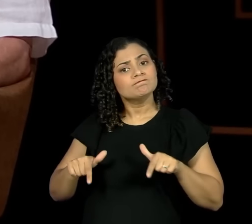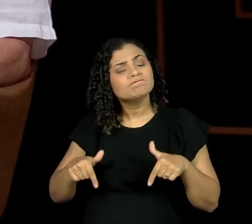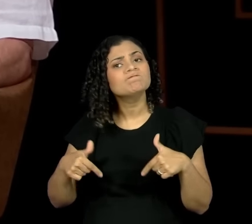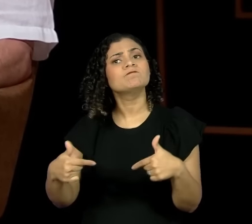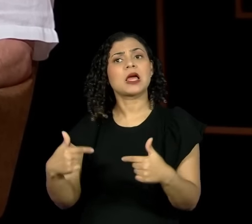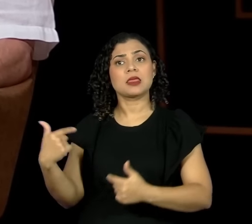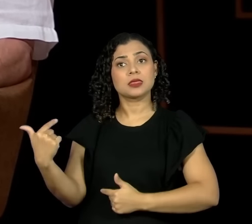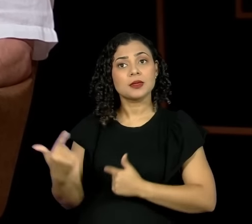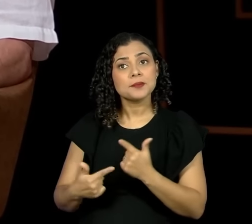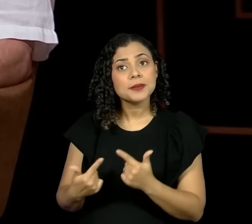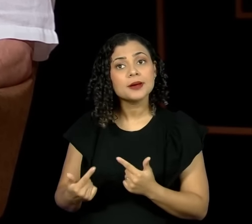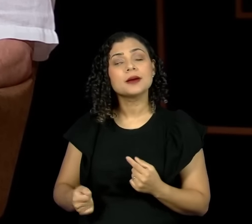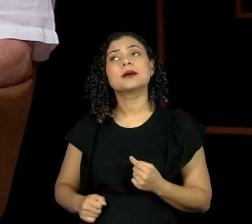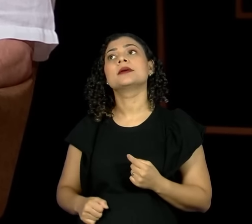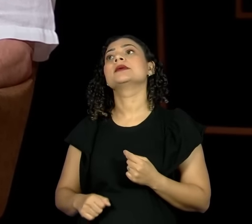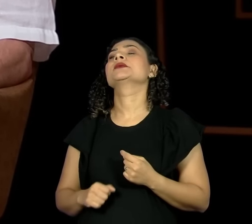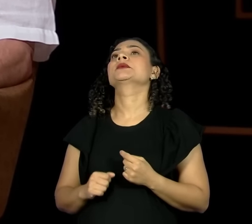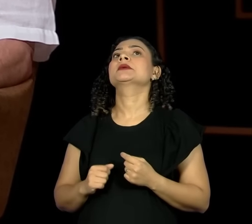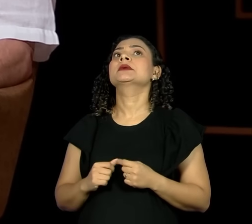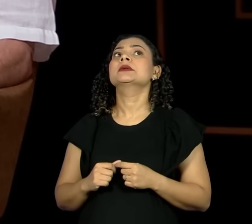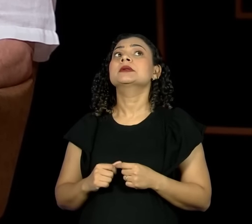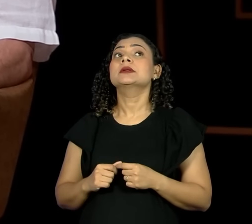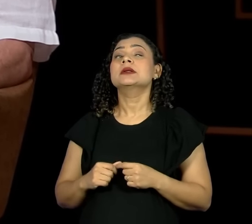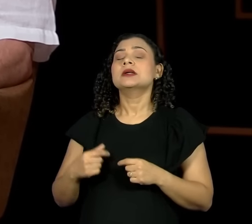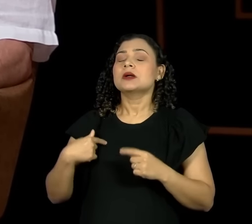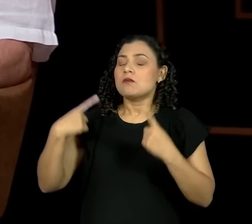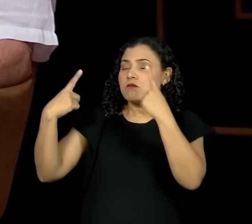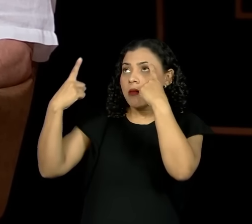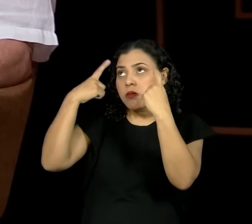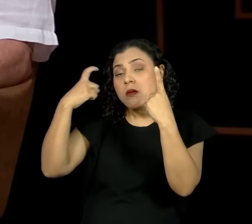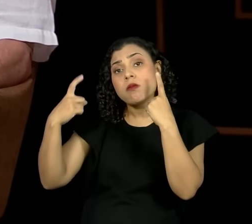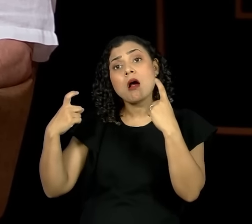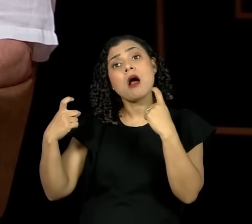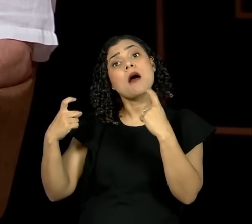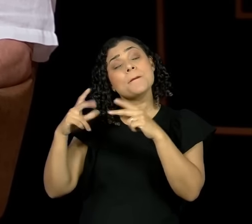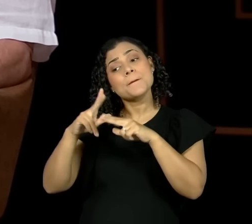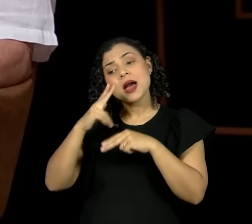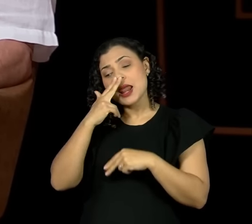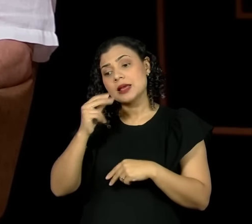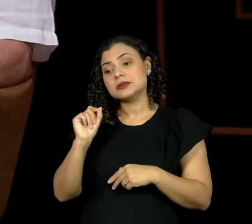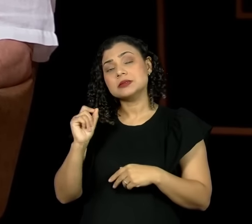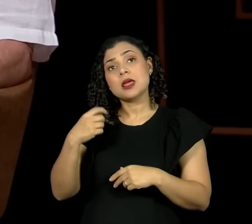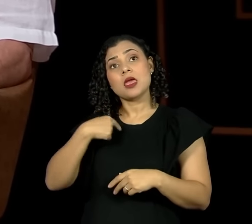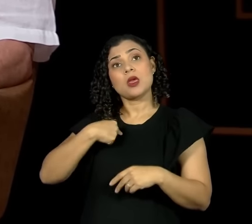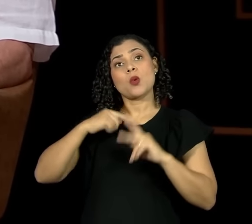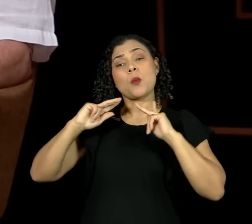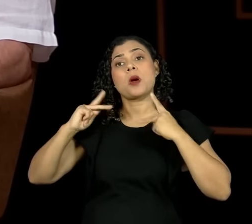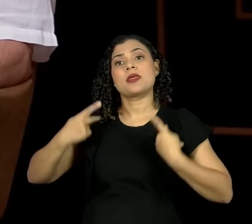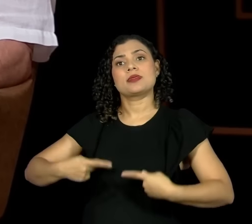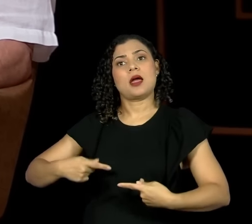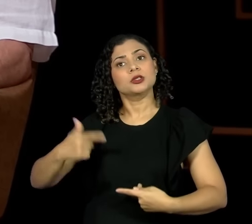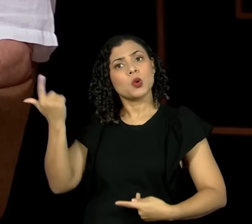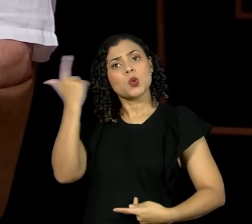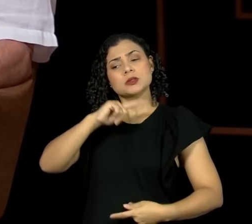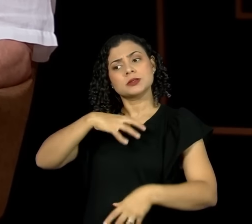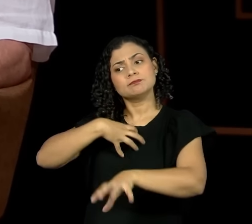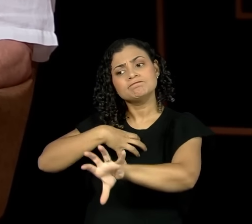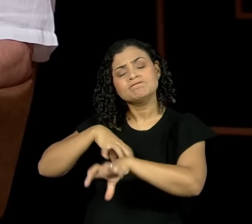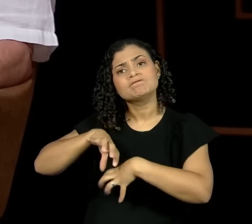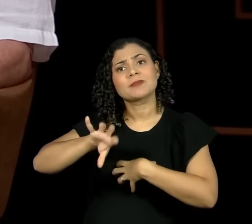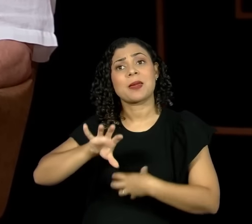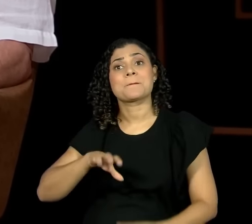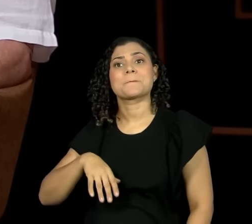de de Eu acho que isso me trouxe um um grau de humanidade muito bacana de entender